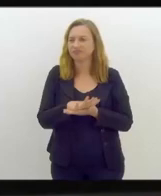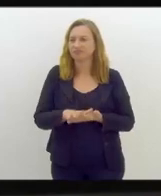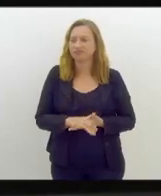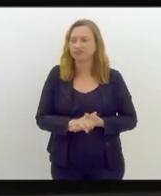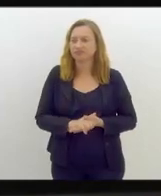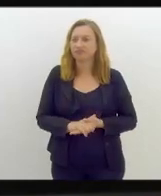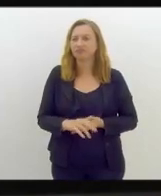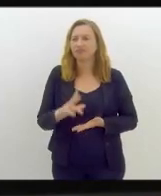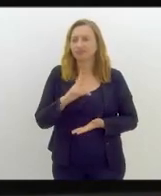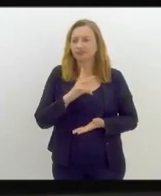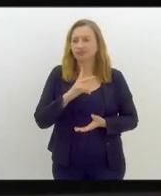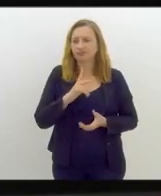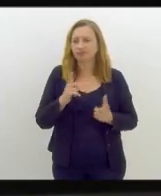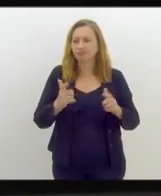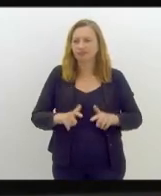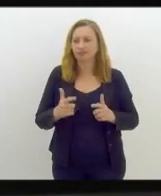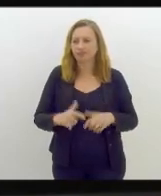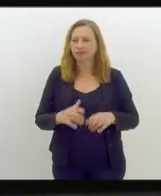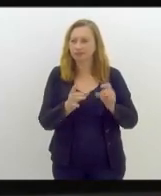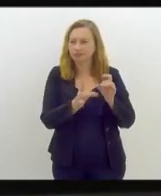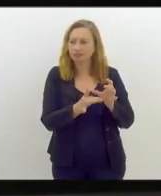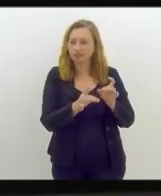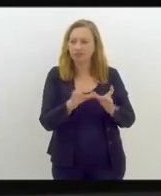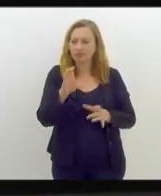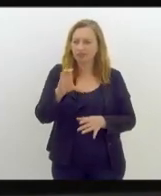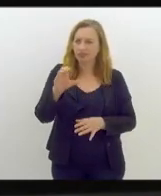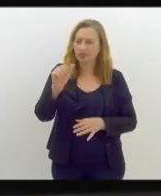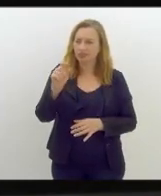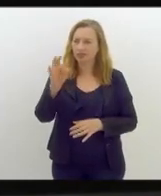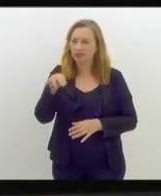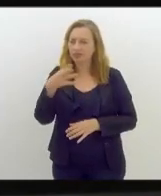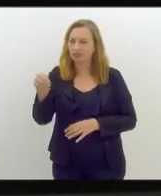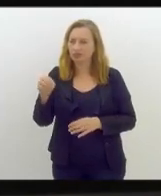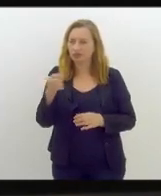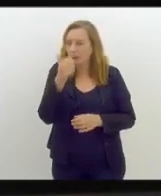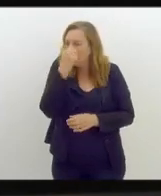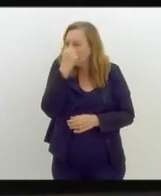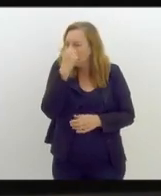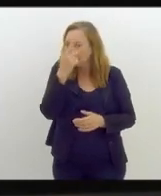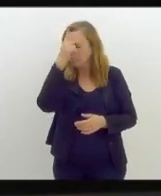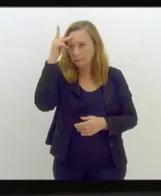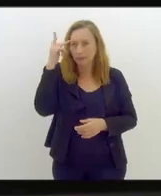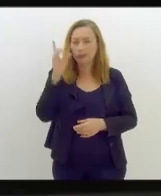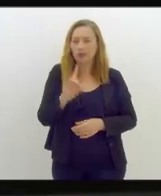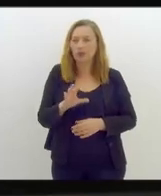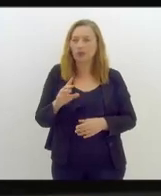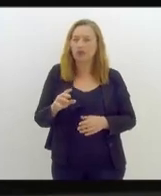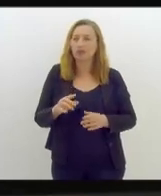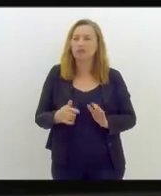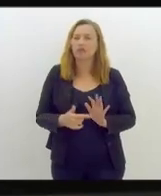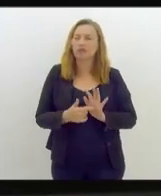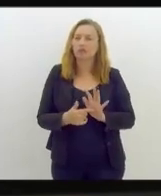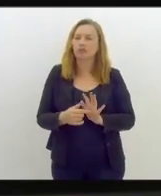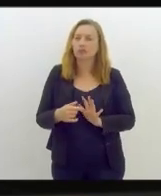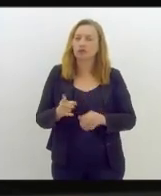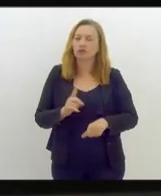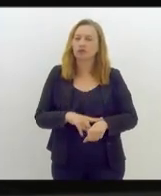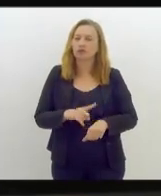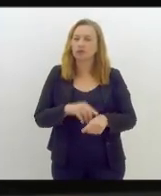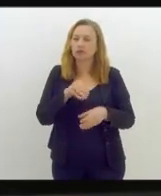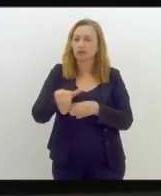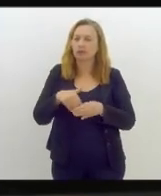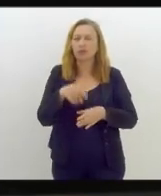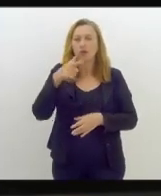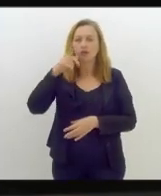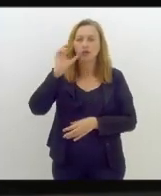O próprio centro comercial de Campo Grande, que é o Calçadão também, ficou lotado de pessoas que só aparecem na época da eleição. Ontem eu tive de manhã cedo no